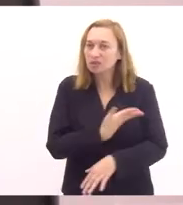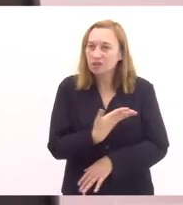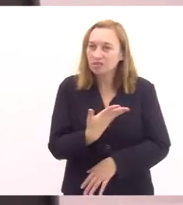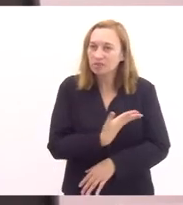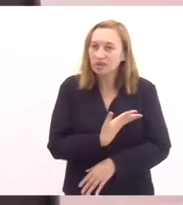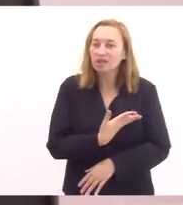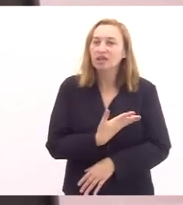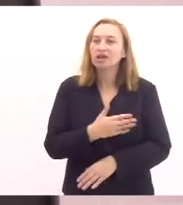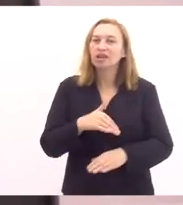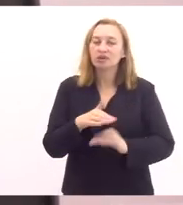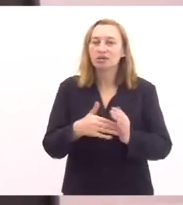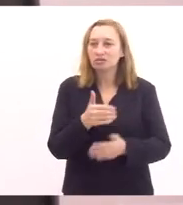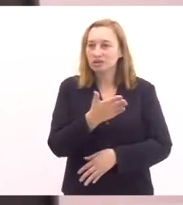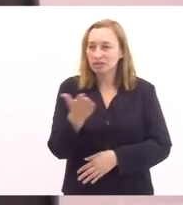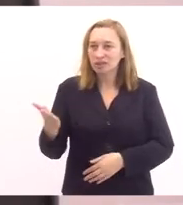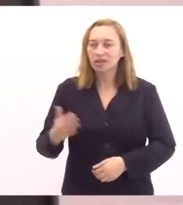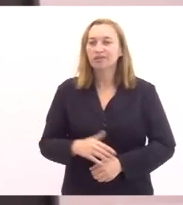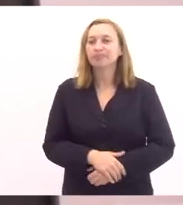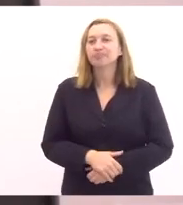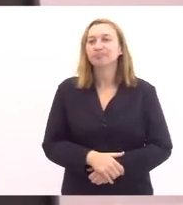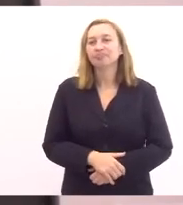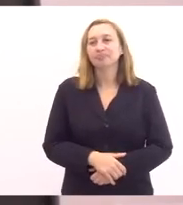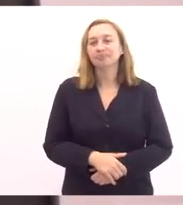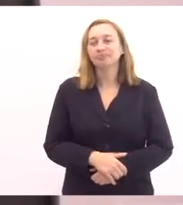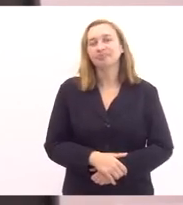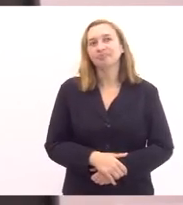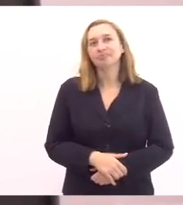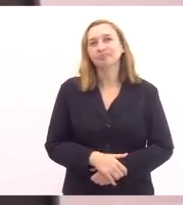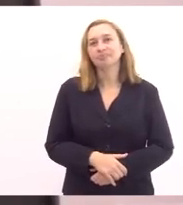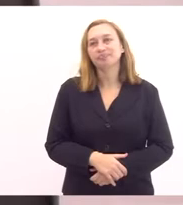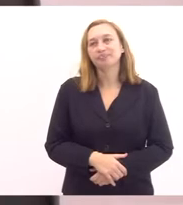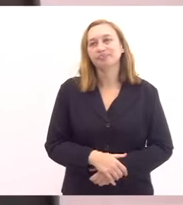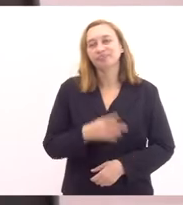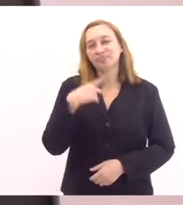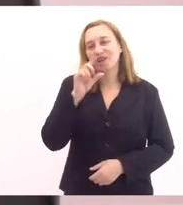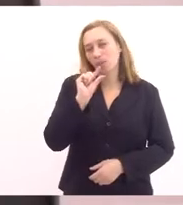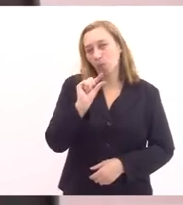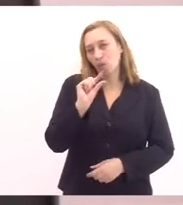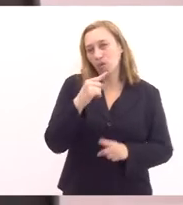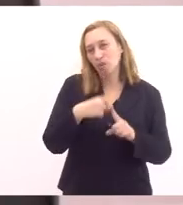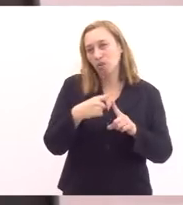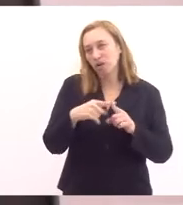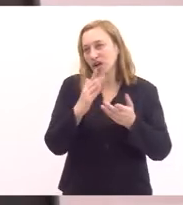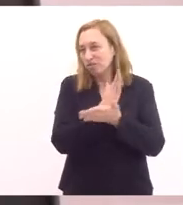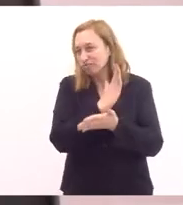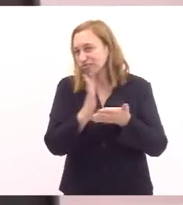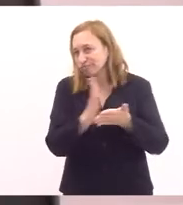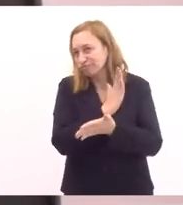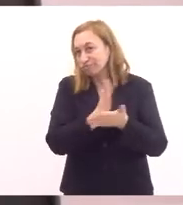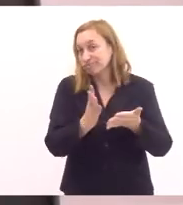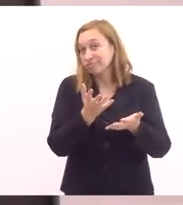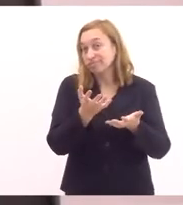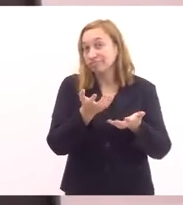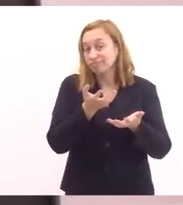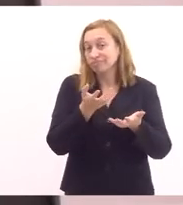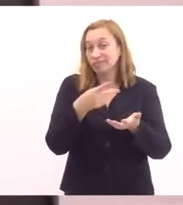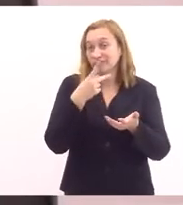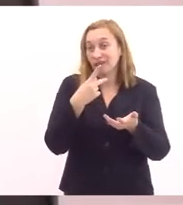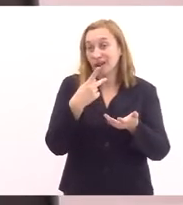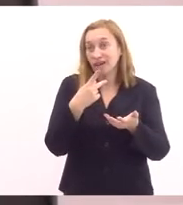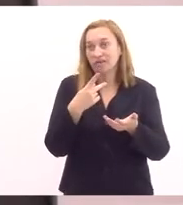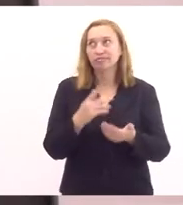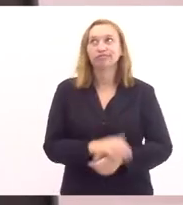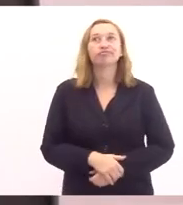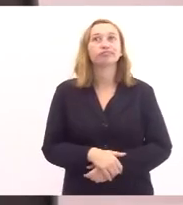presente é e e eu queria eu vou eu vou falar pouco porque algumas coisas que eu tinha selecionada para